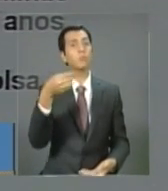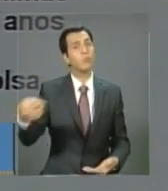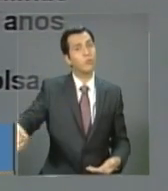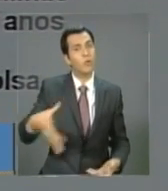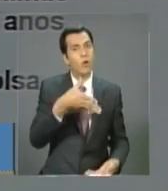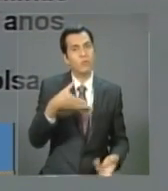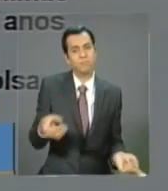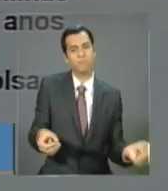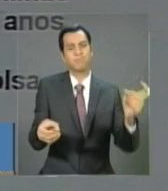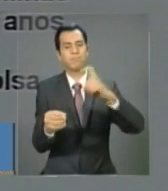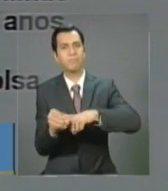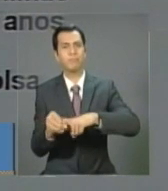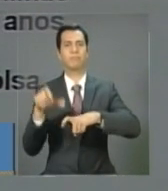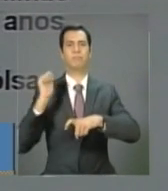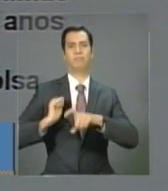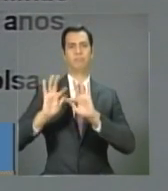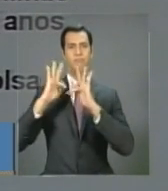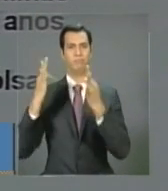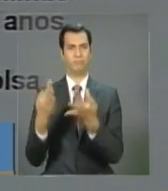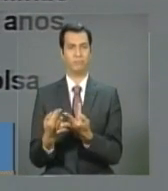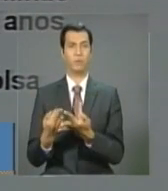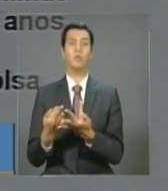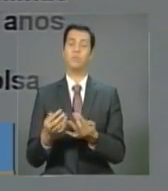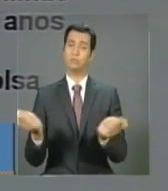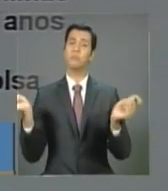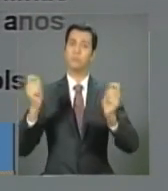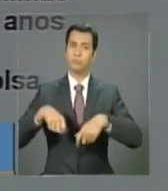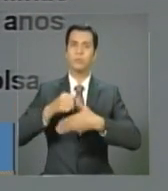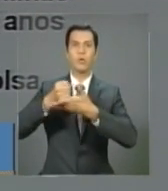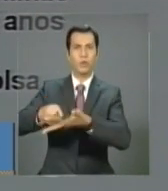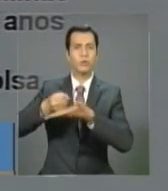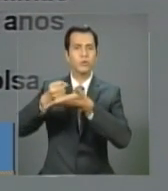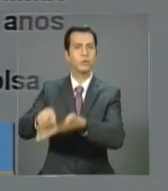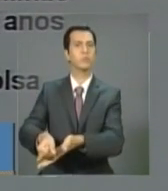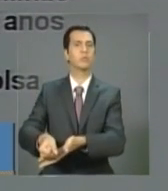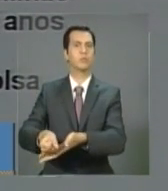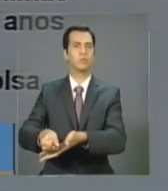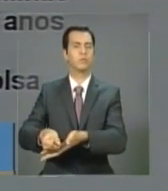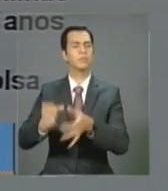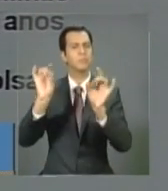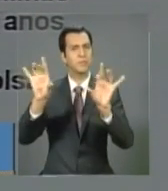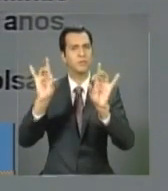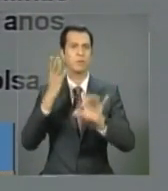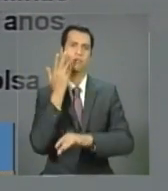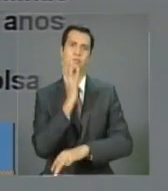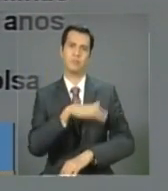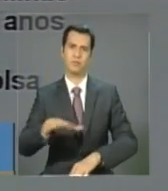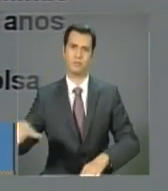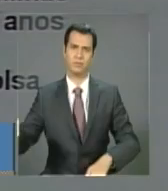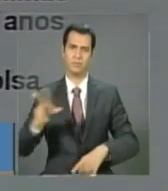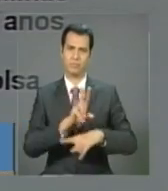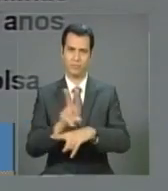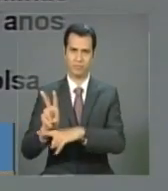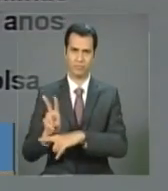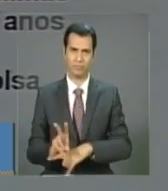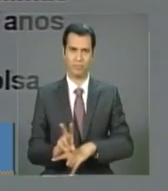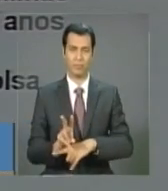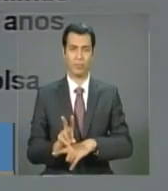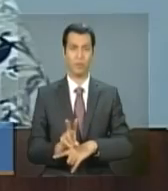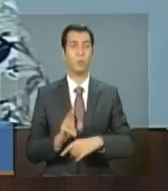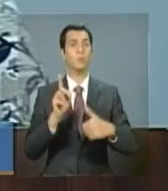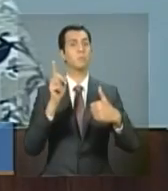condição de educação, de nutrição de todas essas famílias, em especial das suas crianças. Então, essa é uma primeira